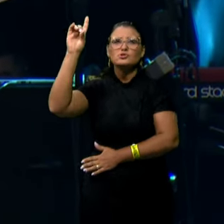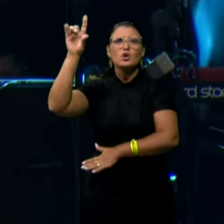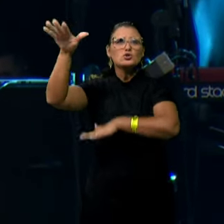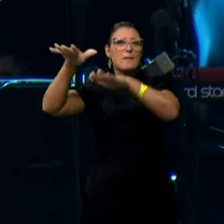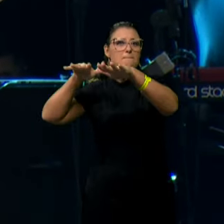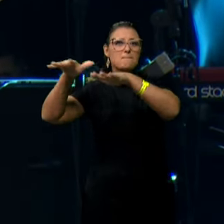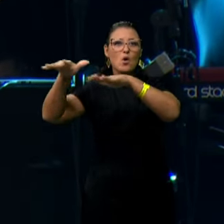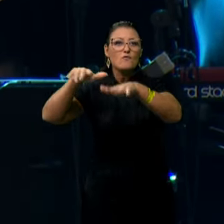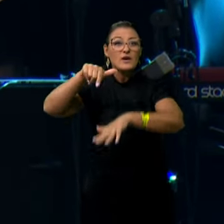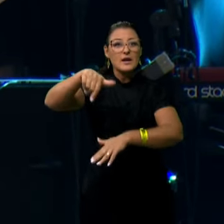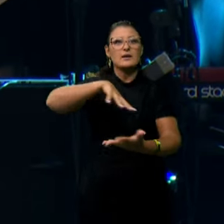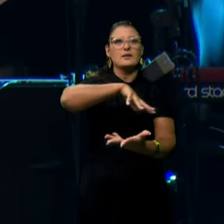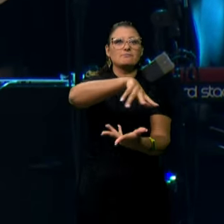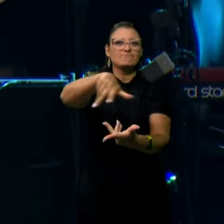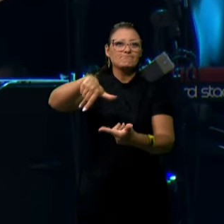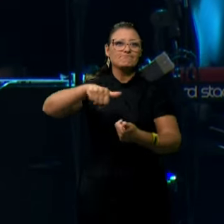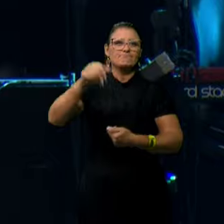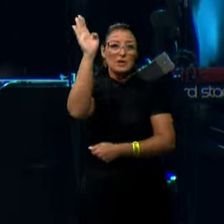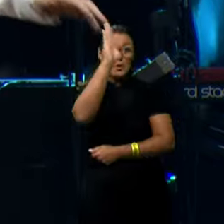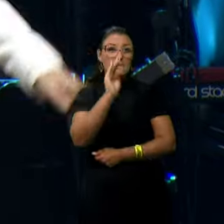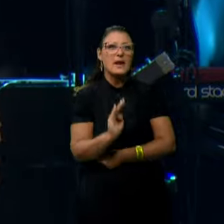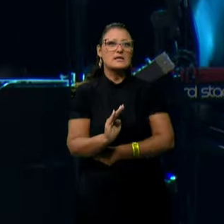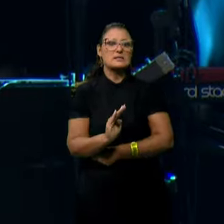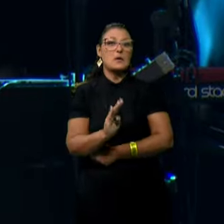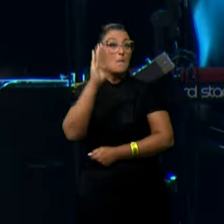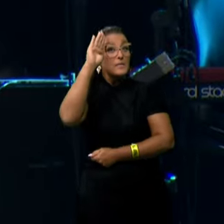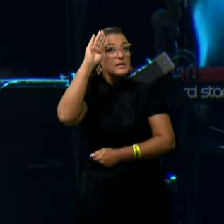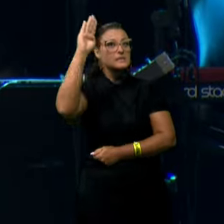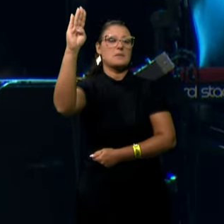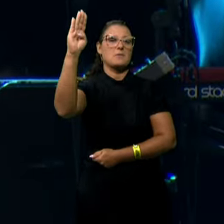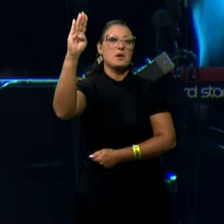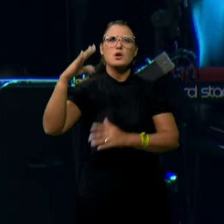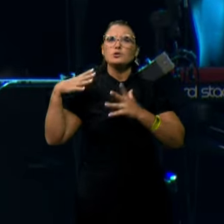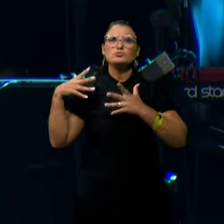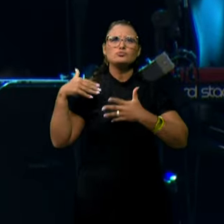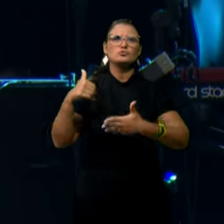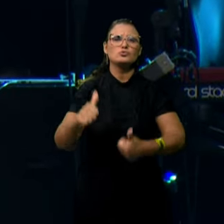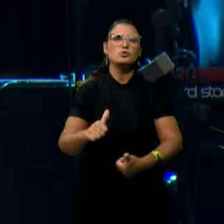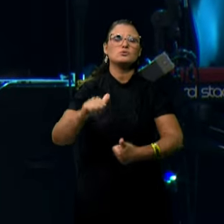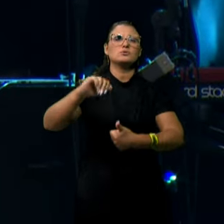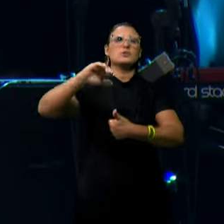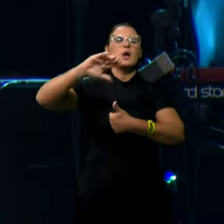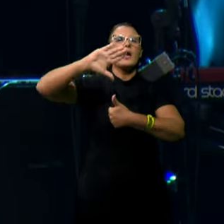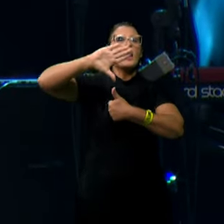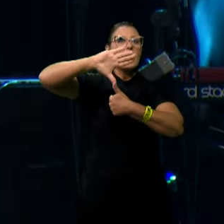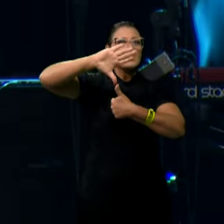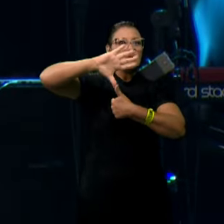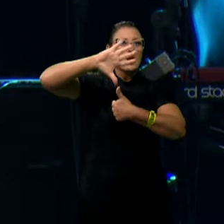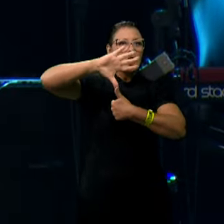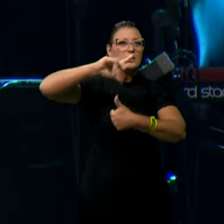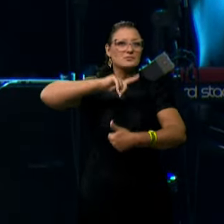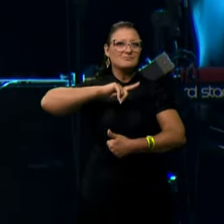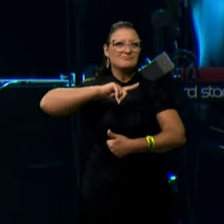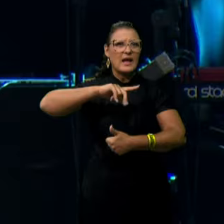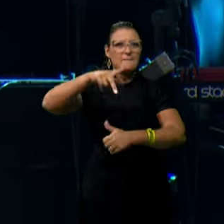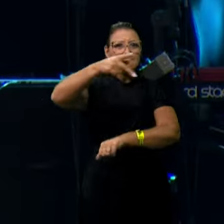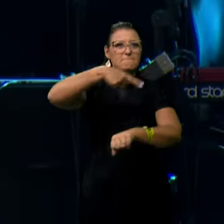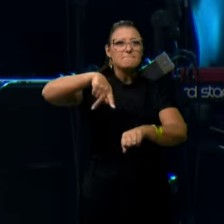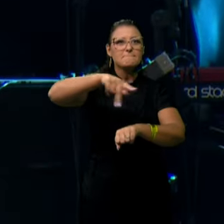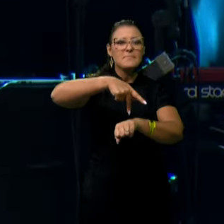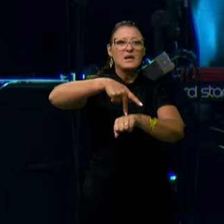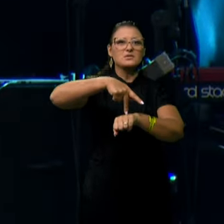sendo sacudido no Brasil em toda Latino América temos países inteiros que estão caindo está